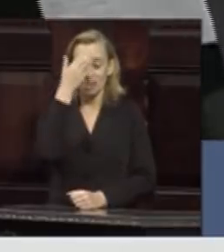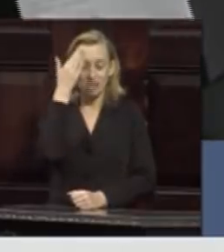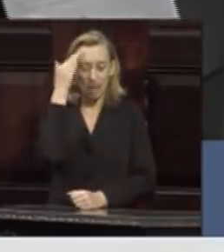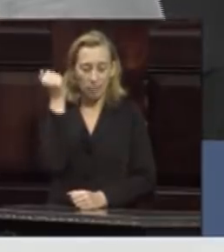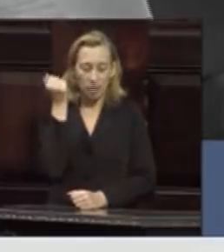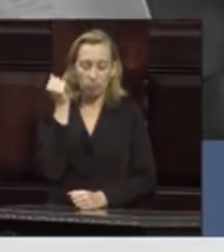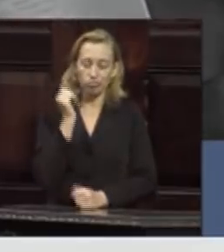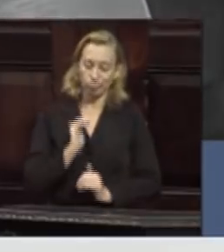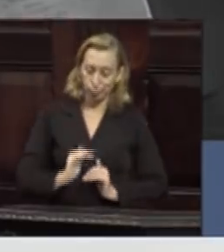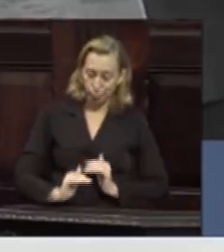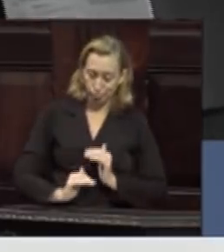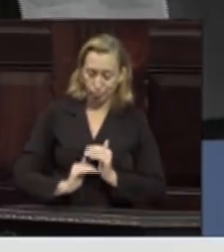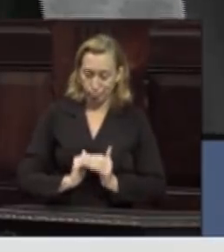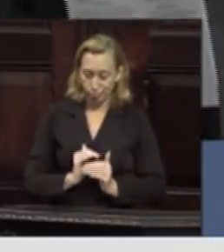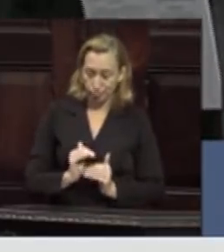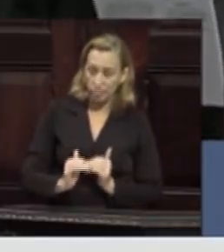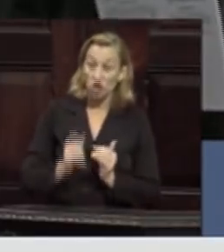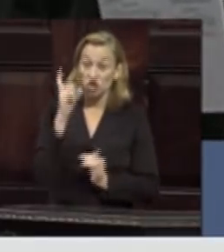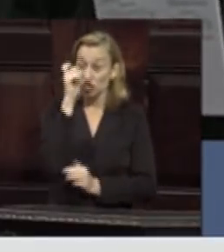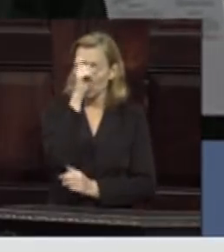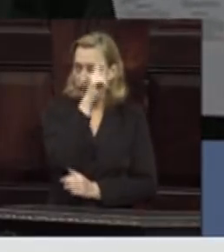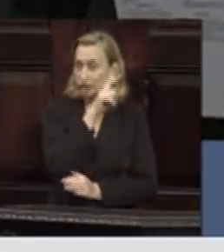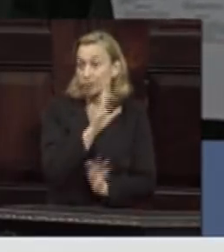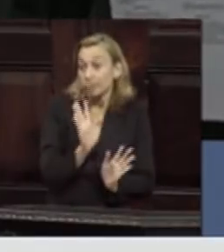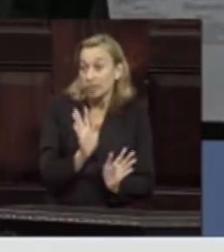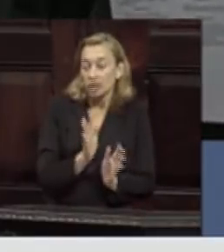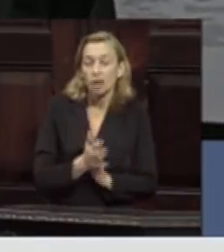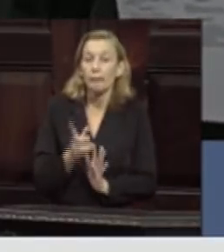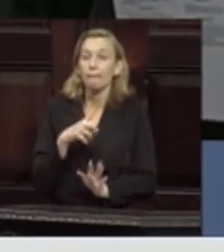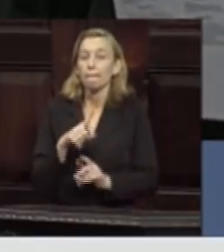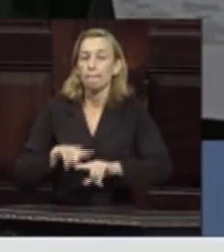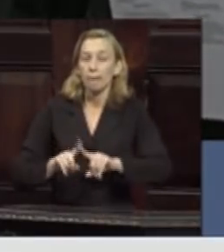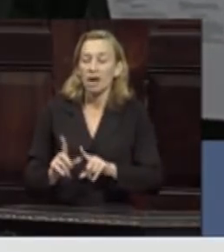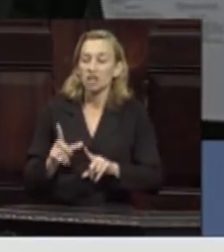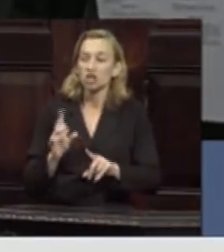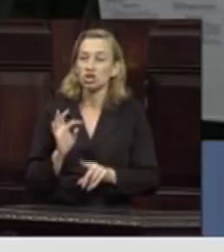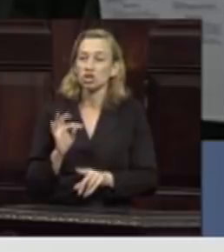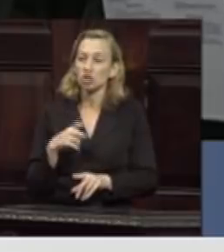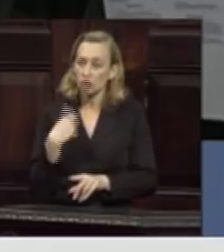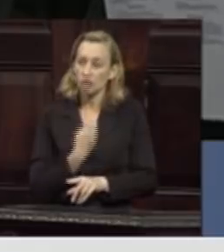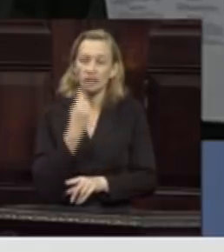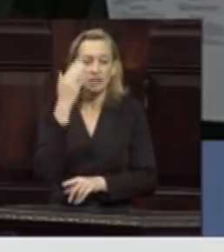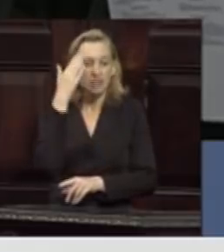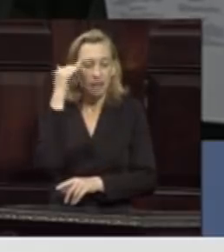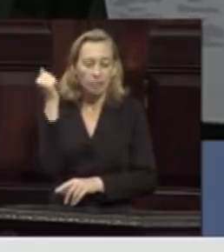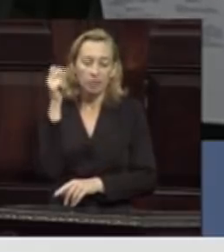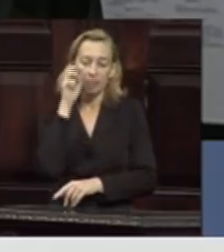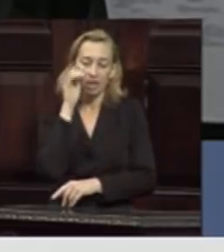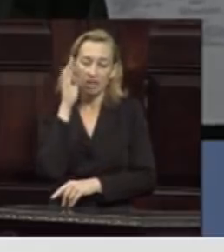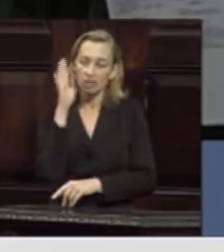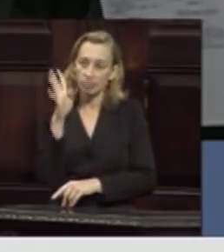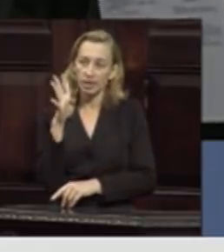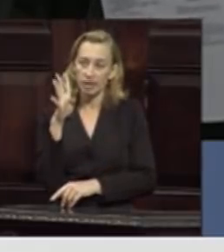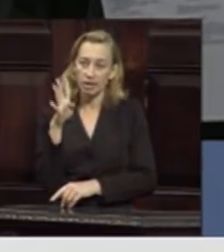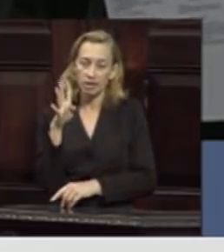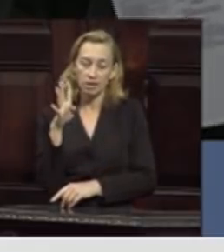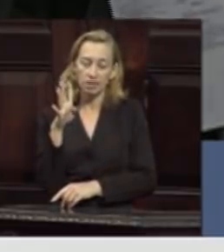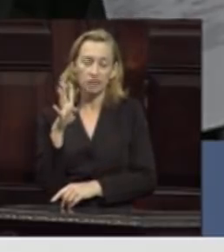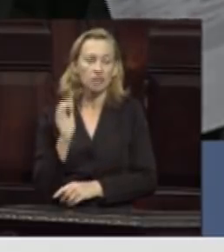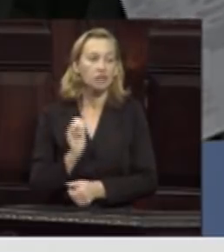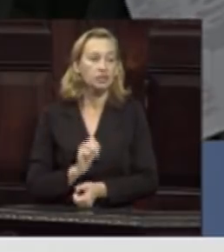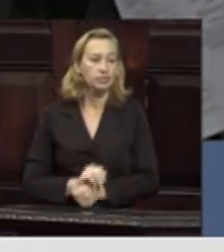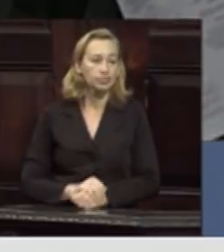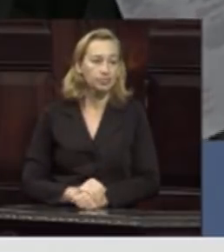malfadado plano de recuperação fiscal. Mas todos sabemos, as lideranças sindicais e todo e qualquer parlamentar dessa